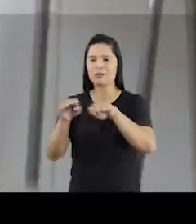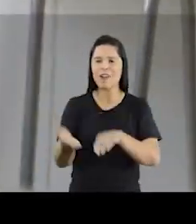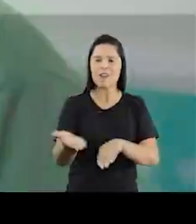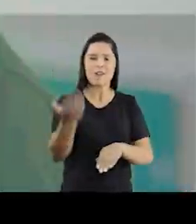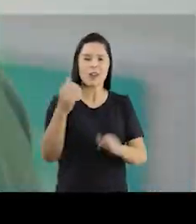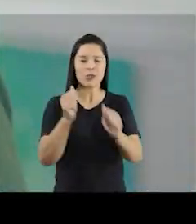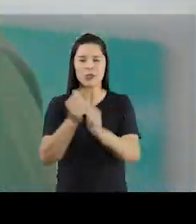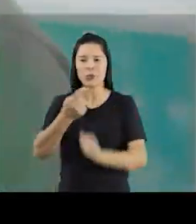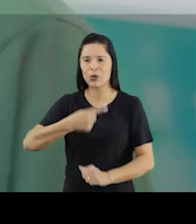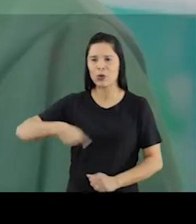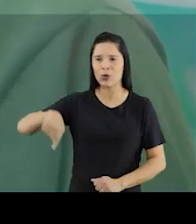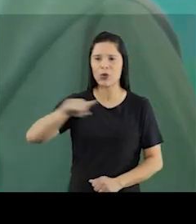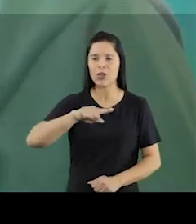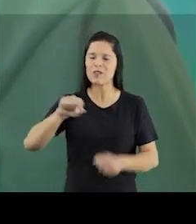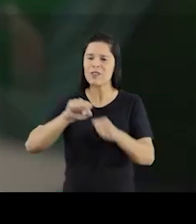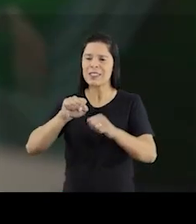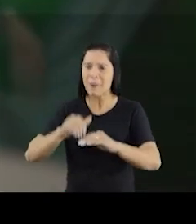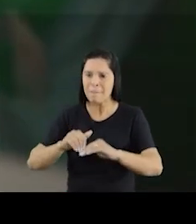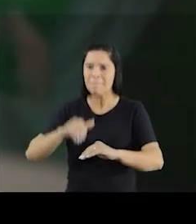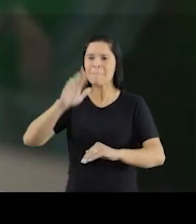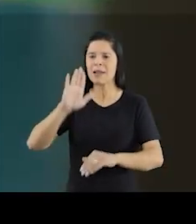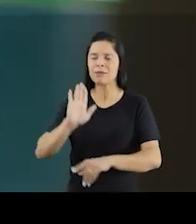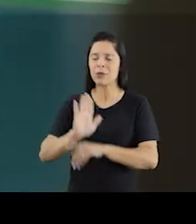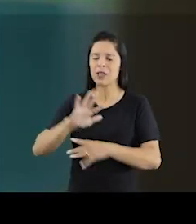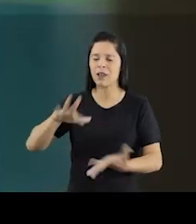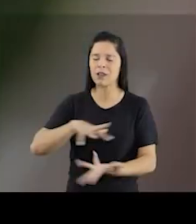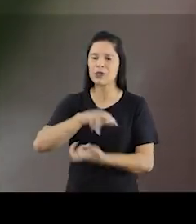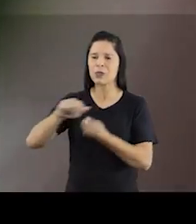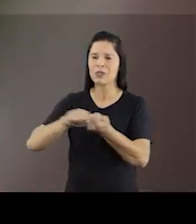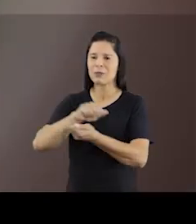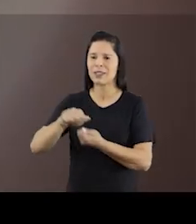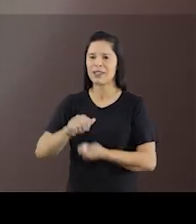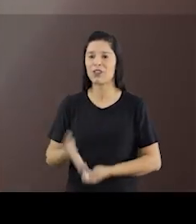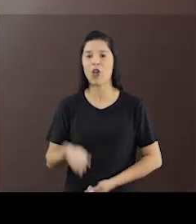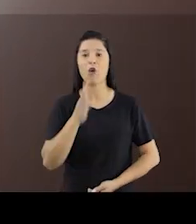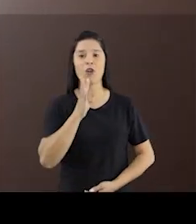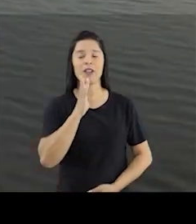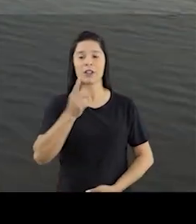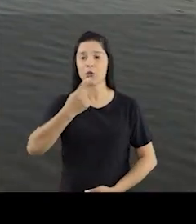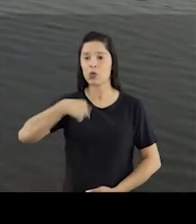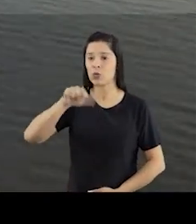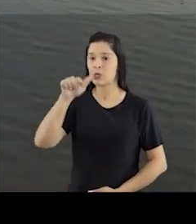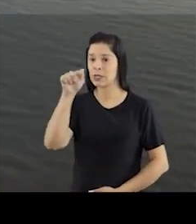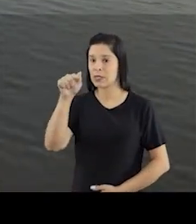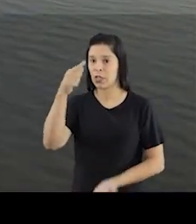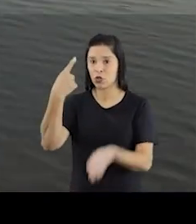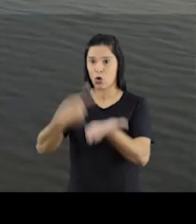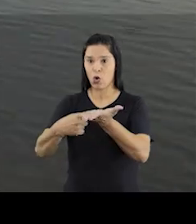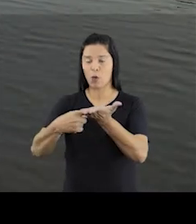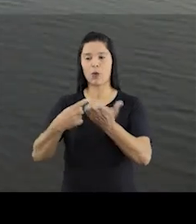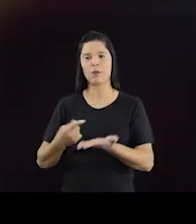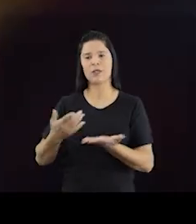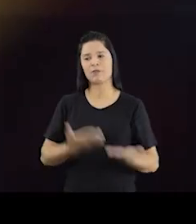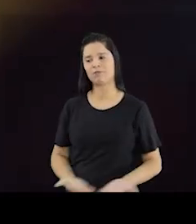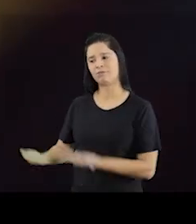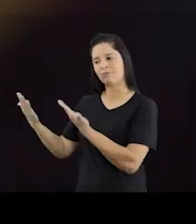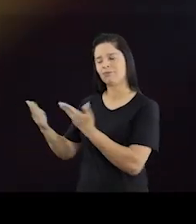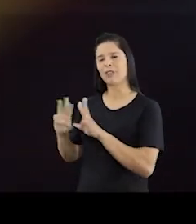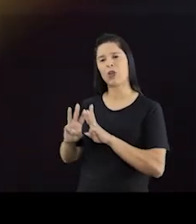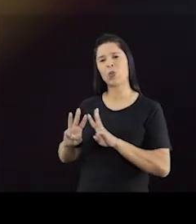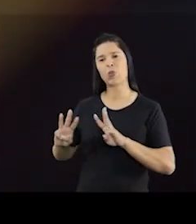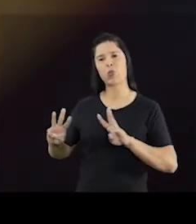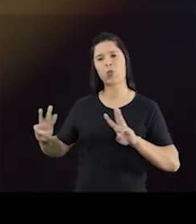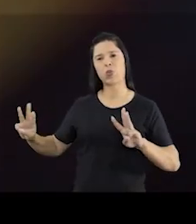gente, vamos fazer ainda mais pela sustentabilidade. Conheça os nossos 7 compromissos em